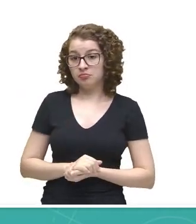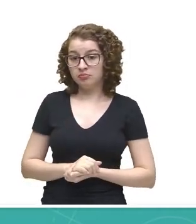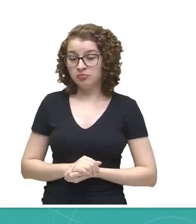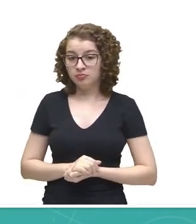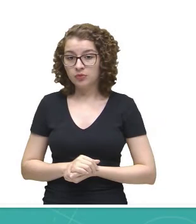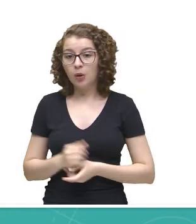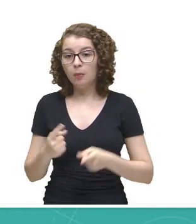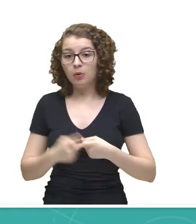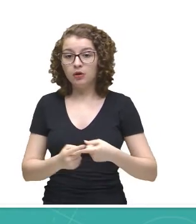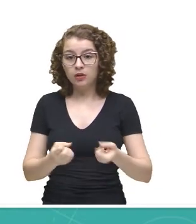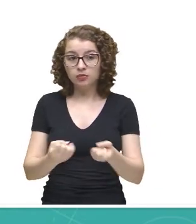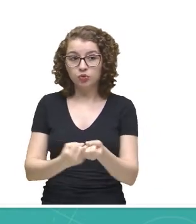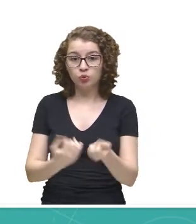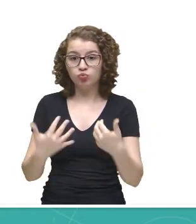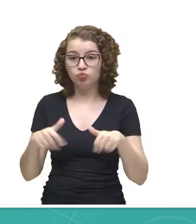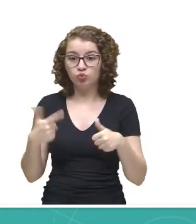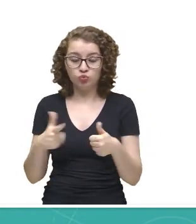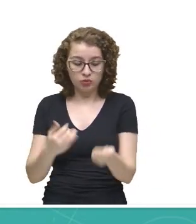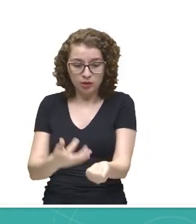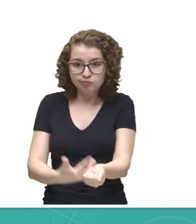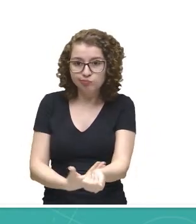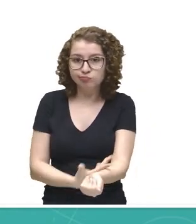inervado e nem vascularizado.